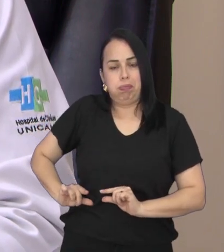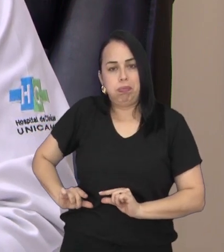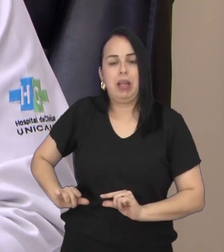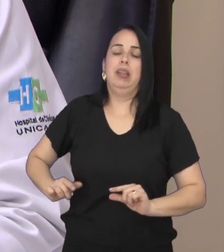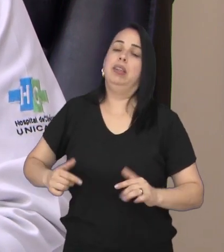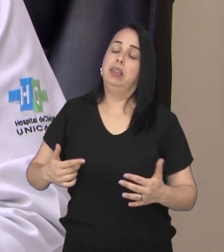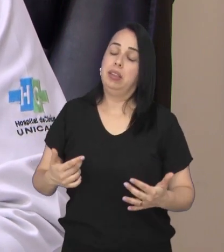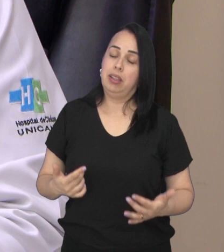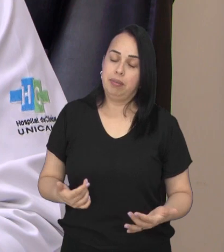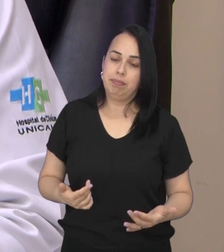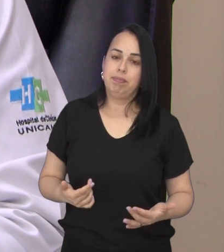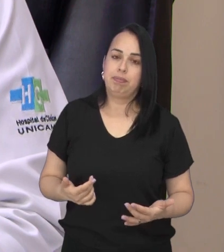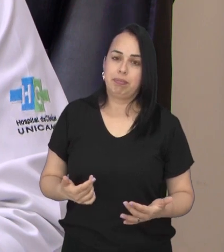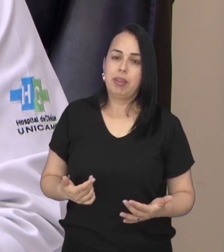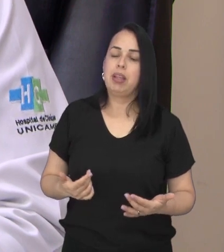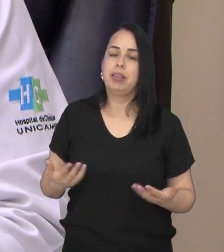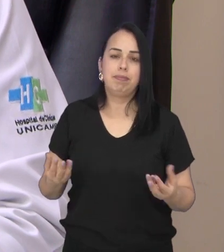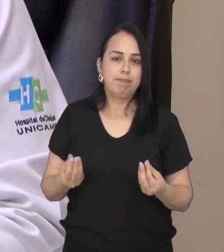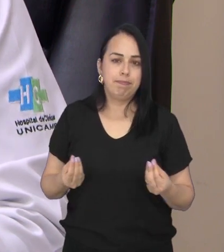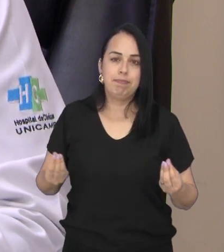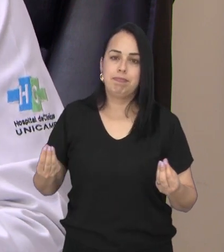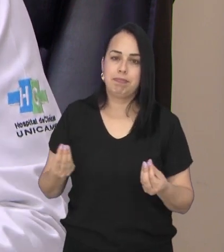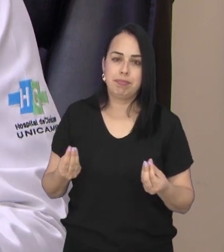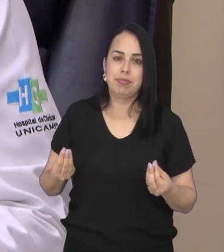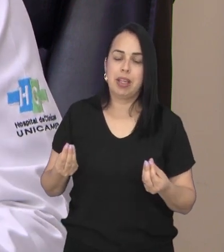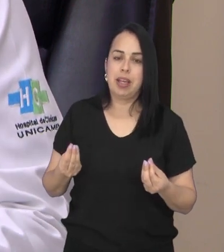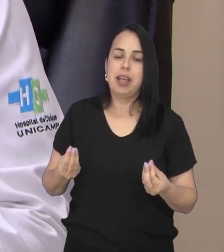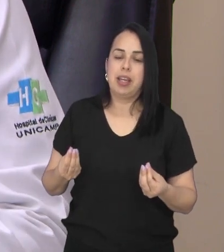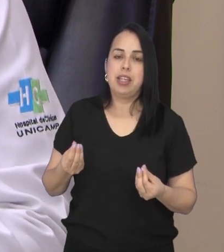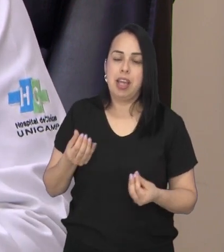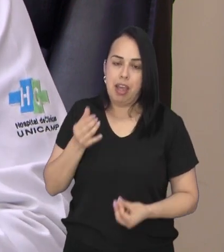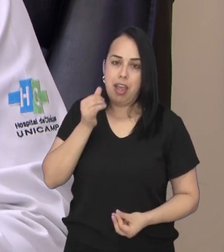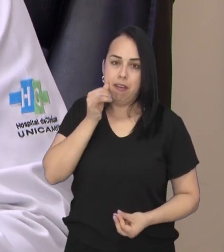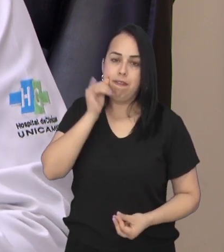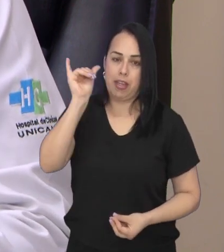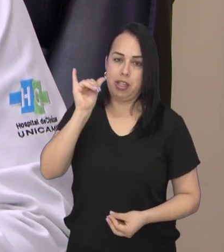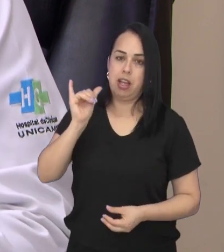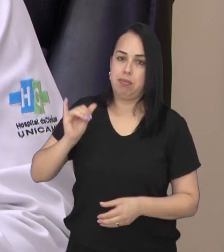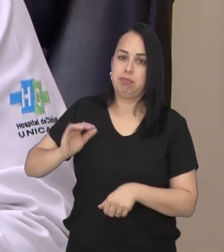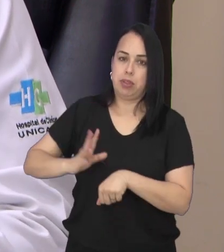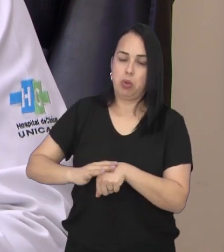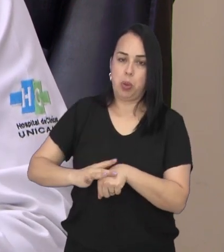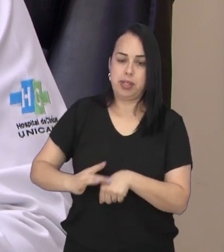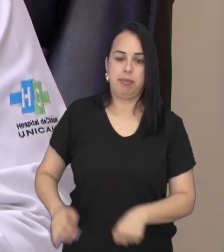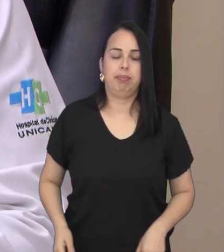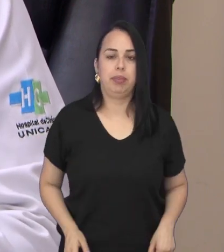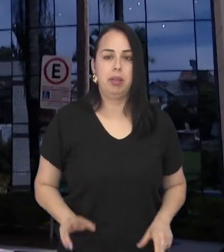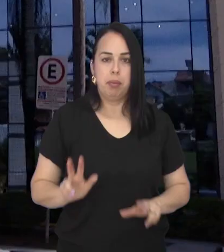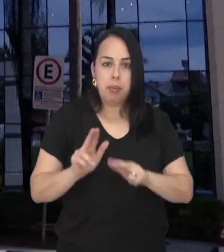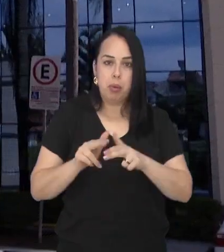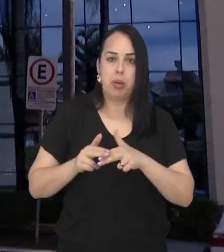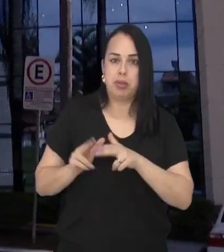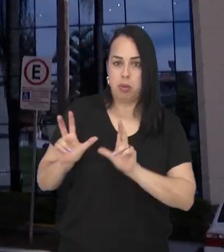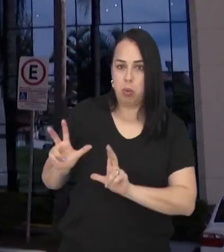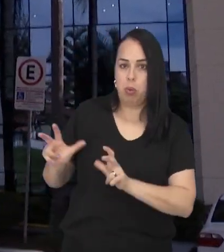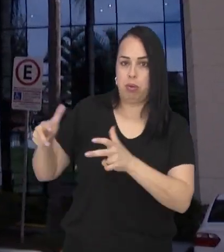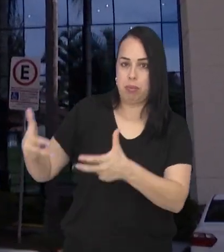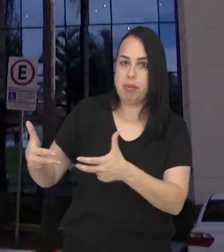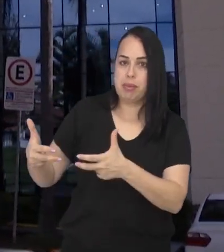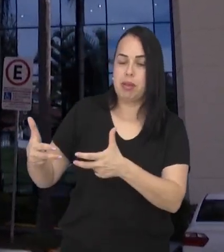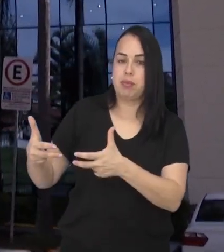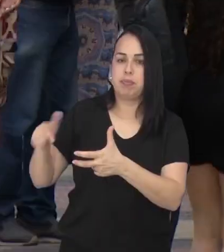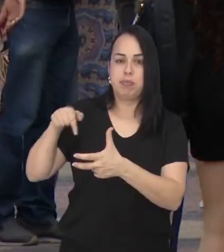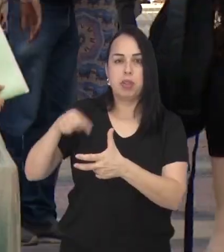e com isso o indivíduo não não a não não não vira alvo da da da hepatite na Câmara a